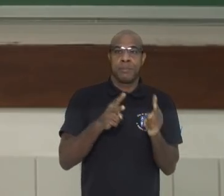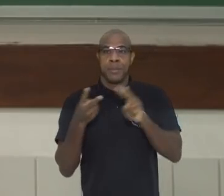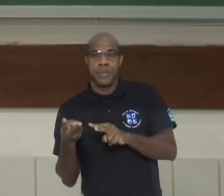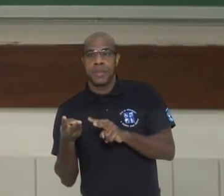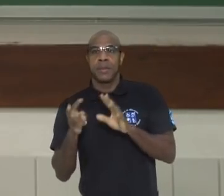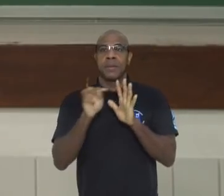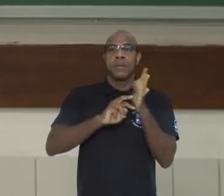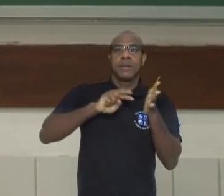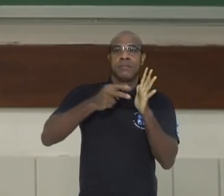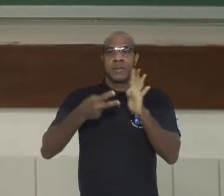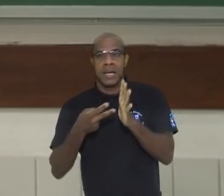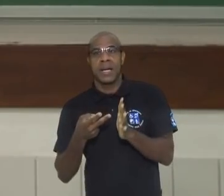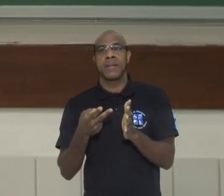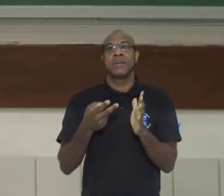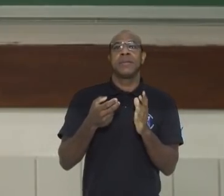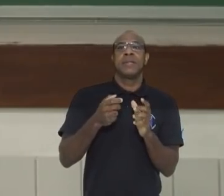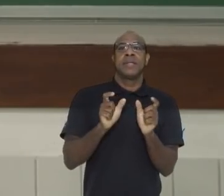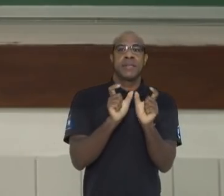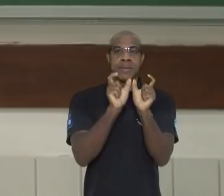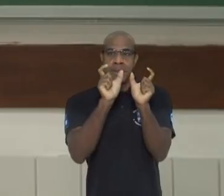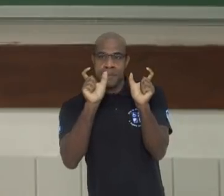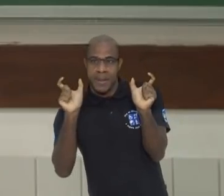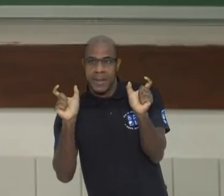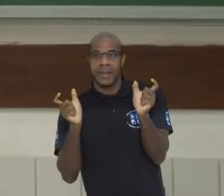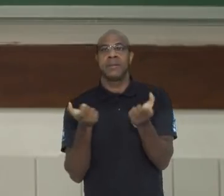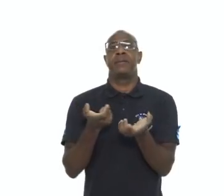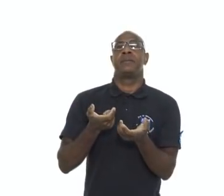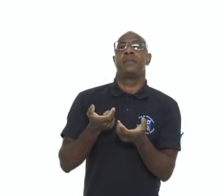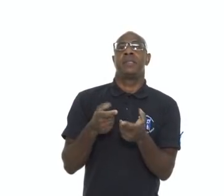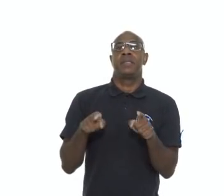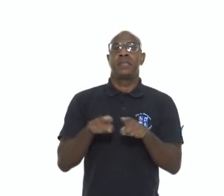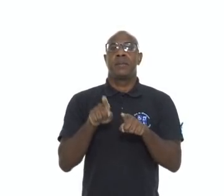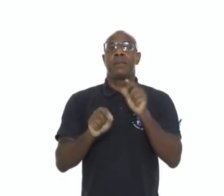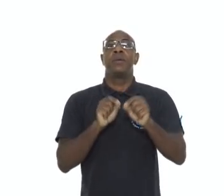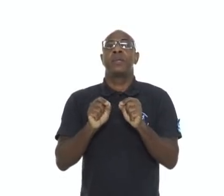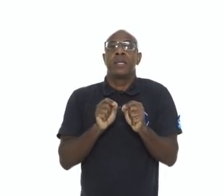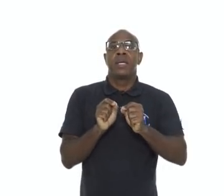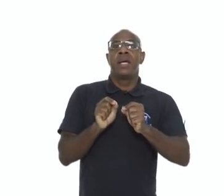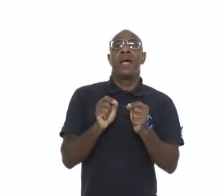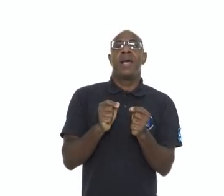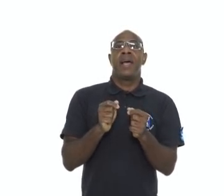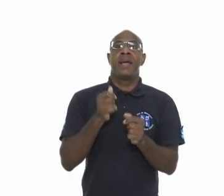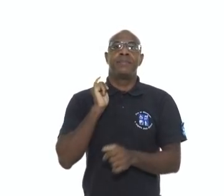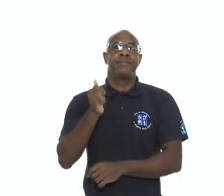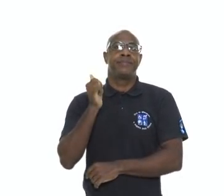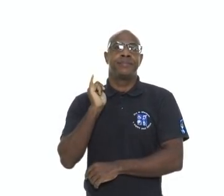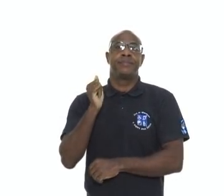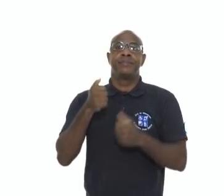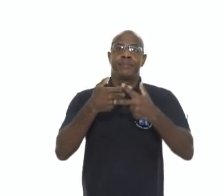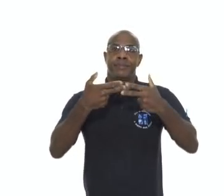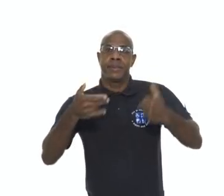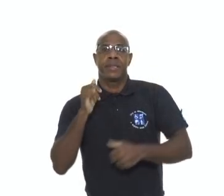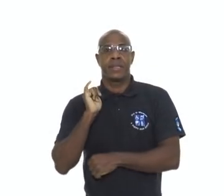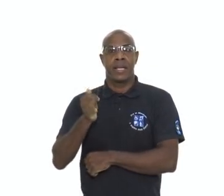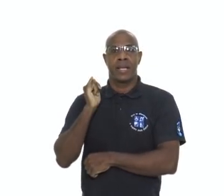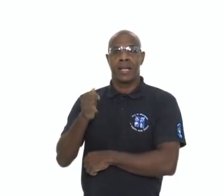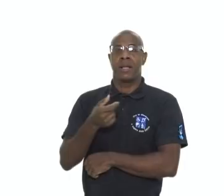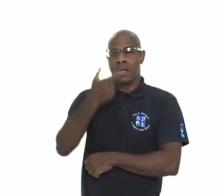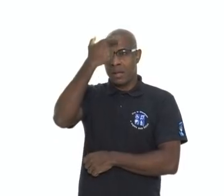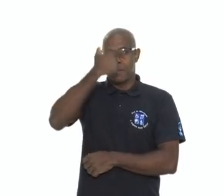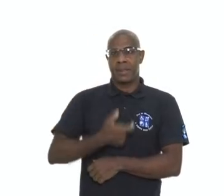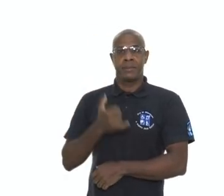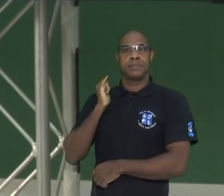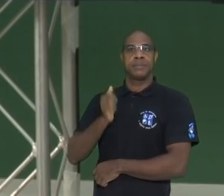do significado das expressões e também sobre os elementos da narrativa, focando hoje no narrador e